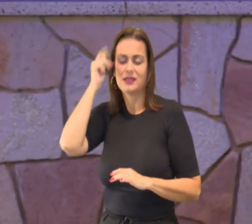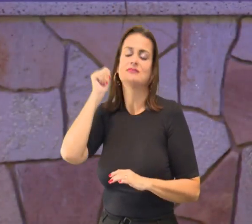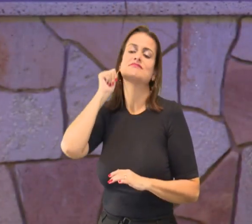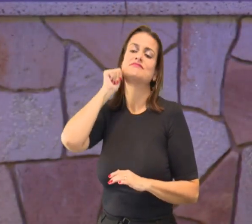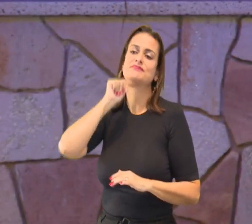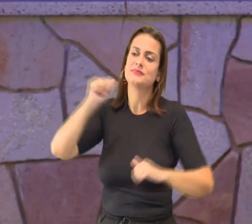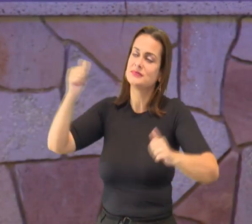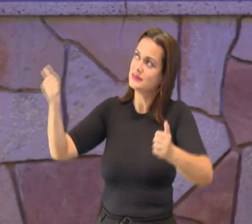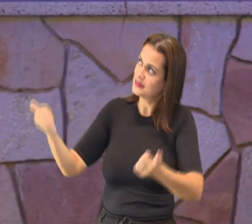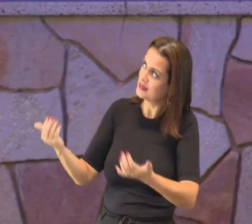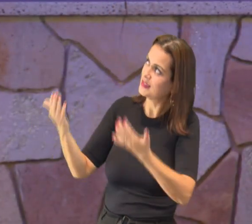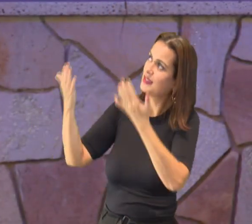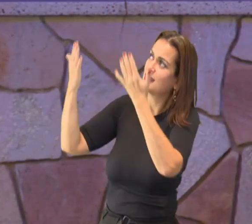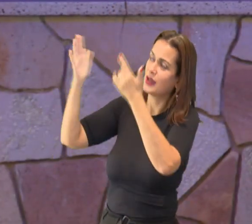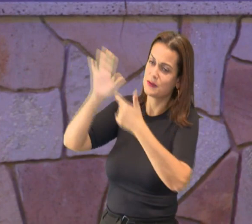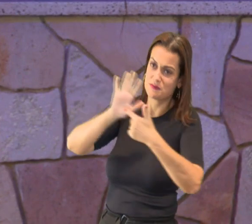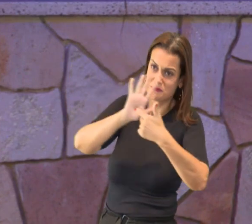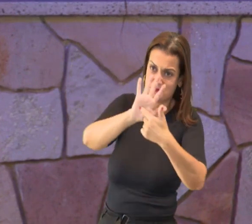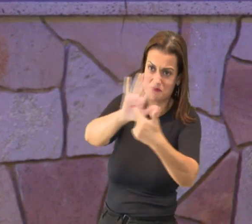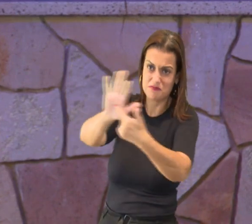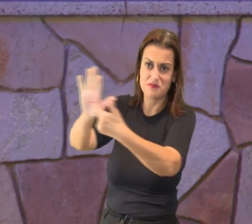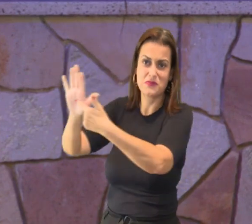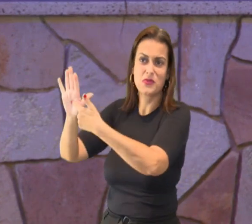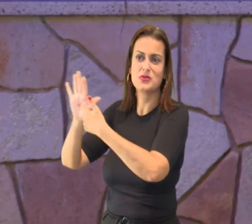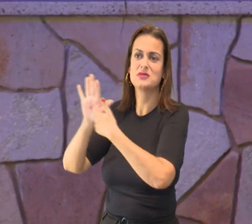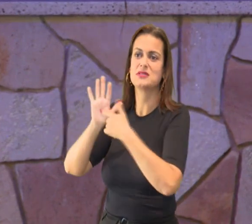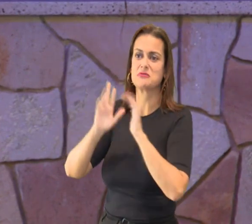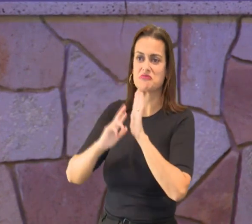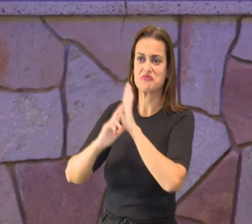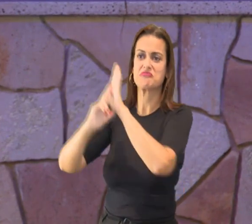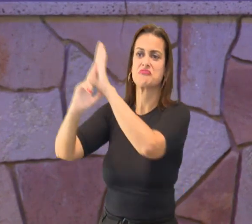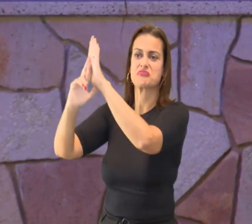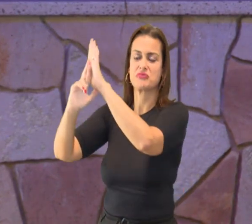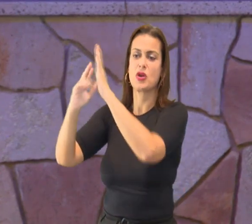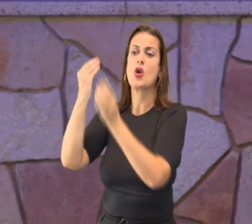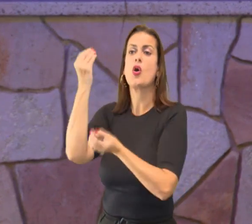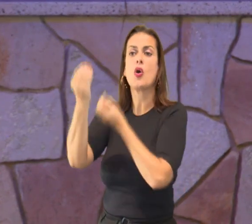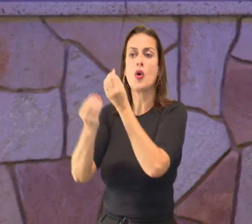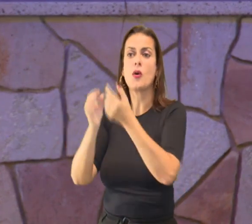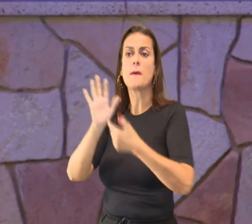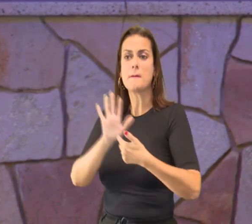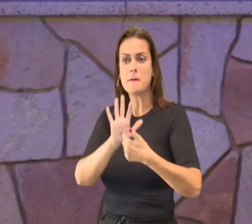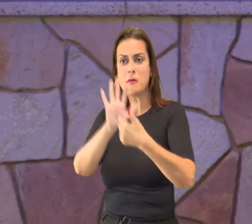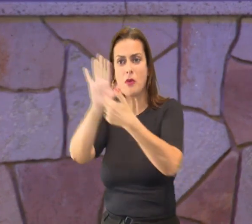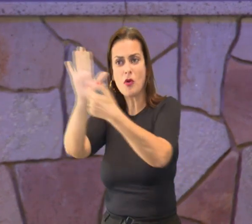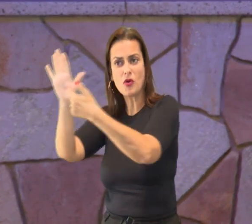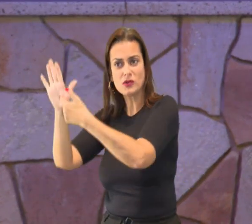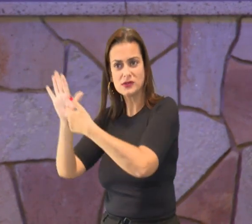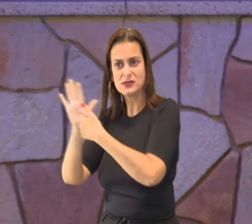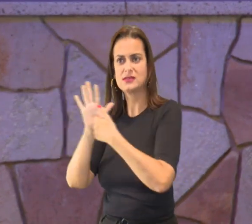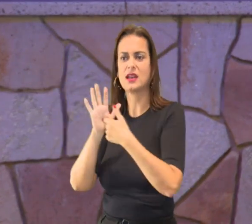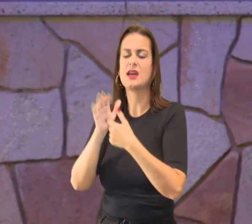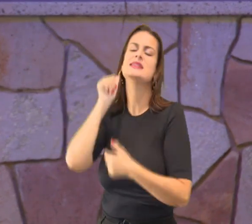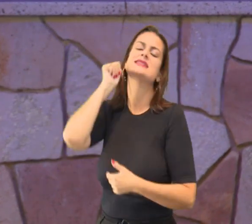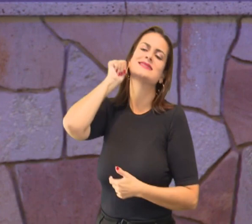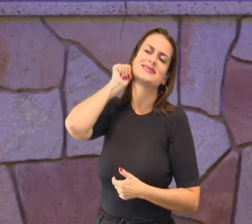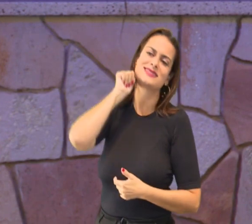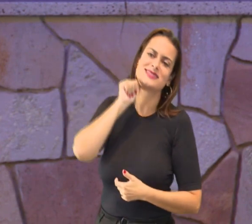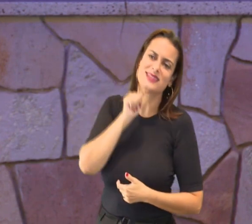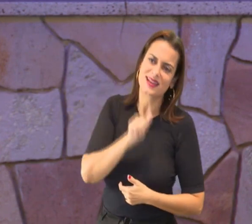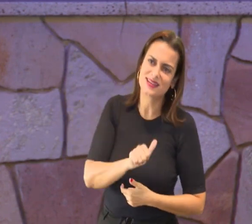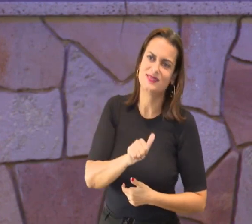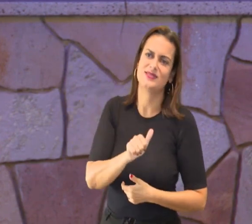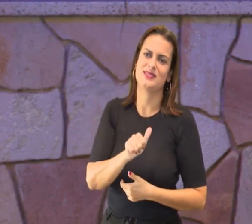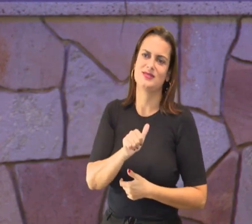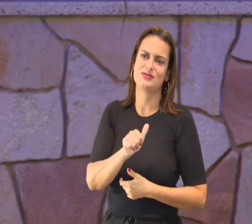Senhor, sendo o representante, o intermediador, aquele que levava, aquele que sacrificava, aquele